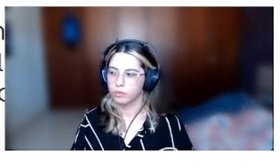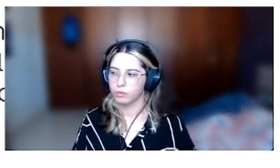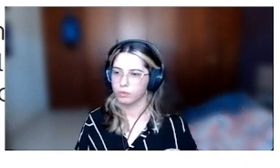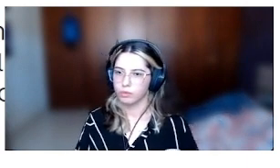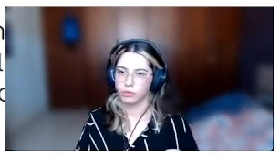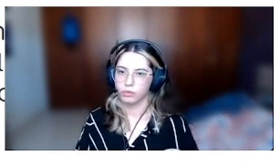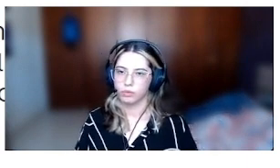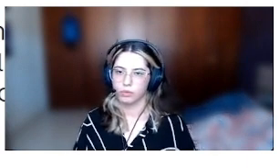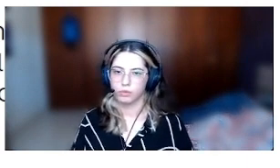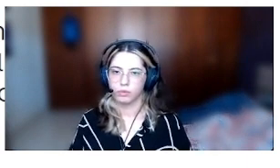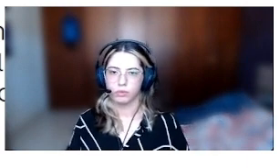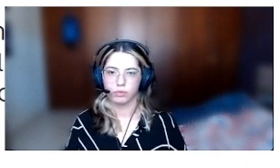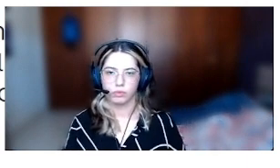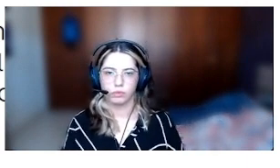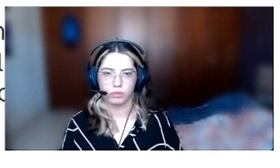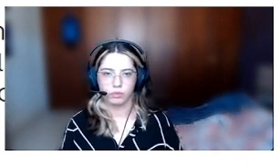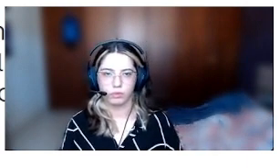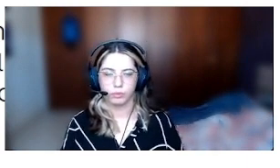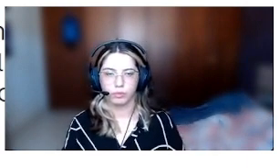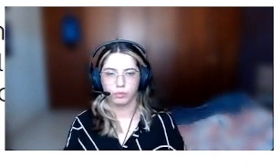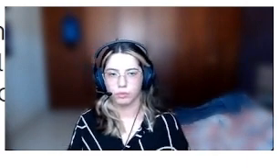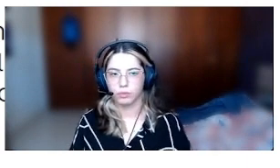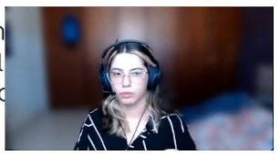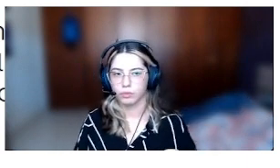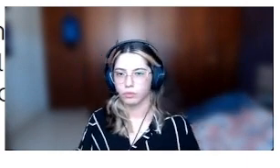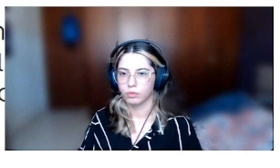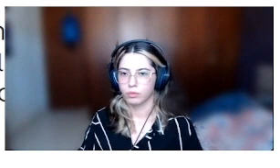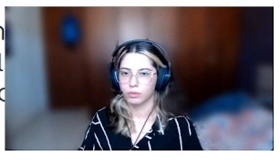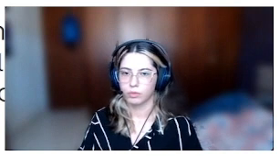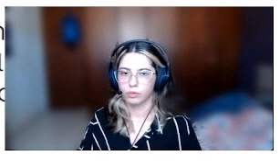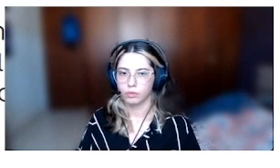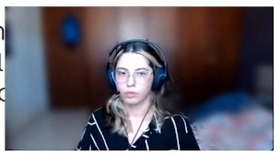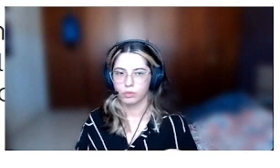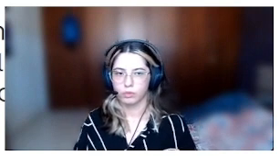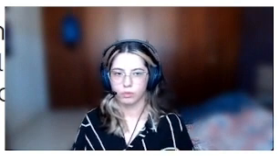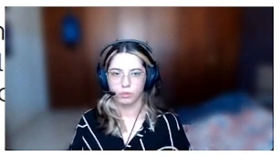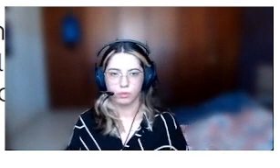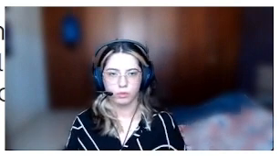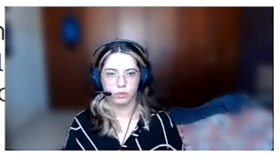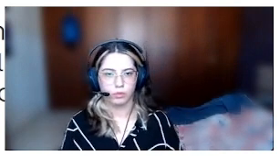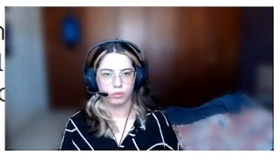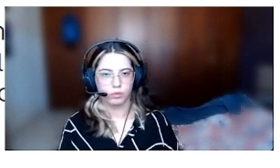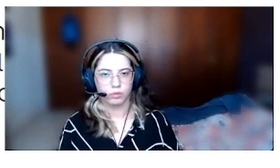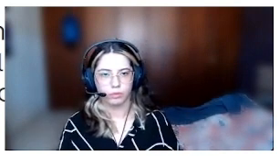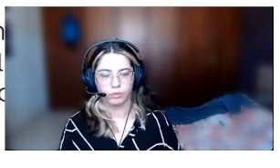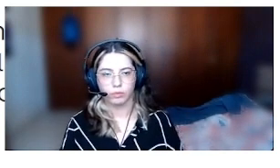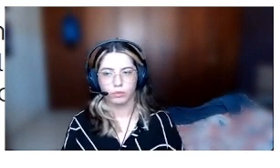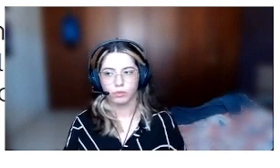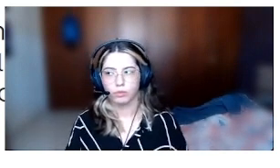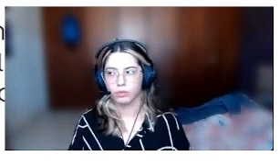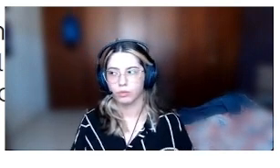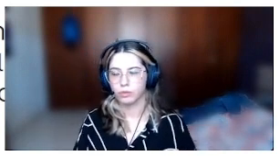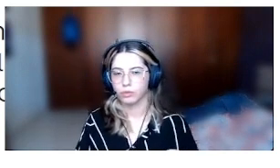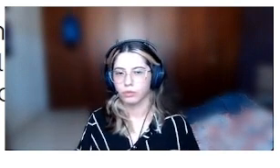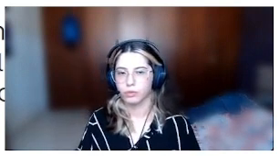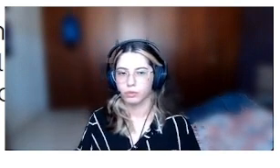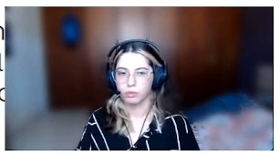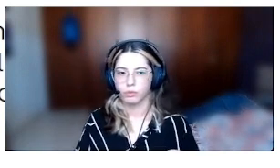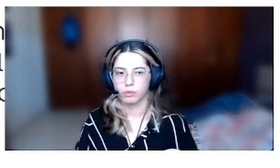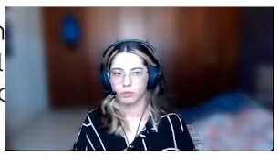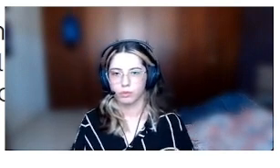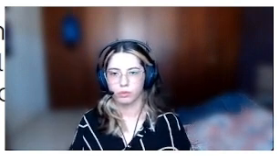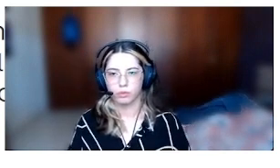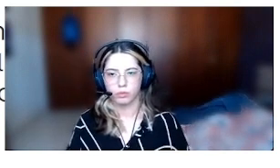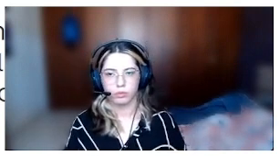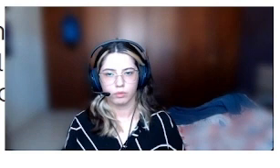prensa. Os lotes eram entre 19 e 28 anos, de primeira categoria, então não tinham defeitos visuais, e também passaram por classificação mecânica. Eles